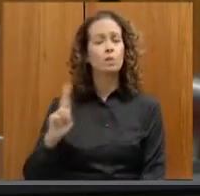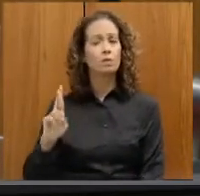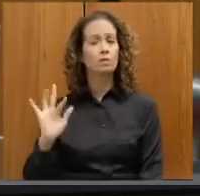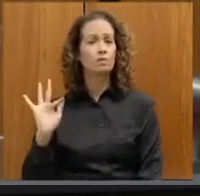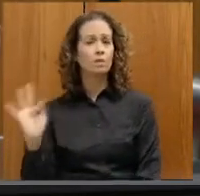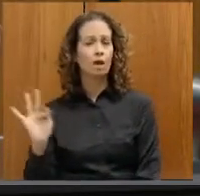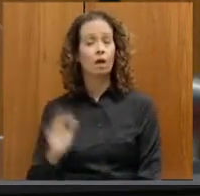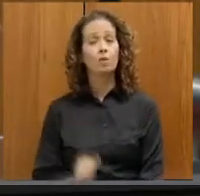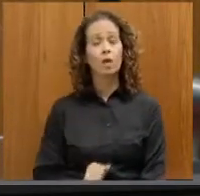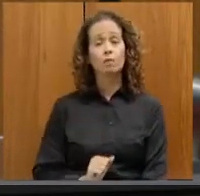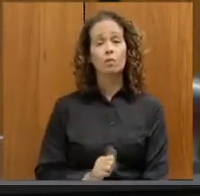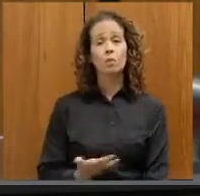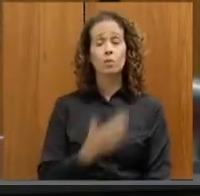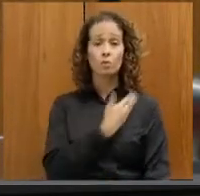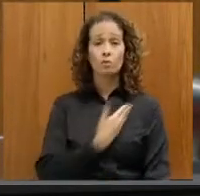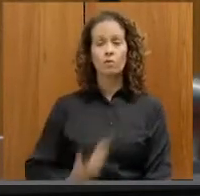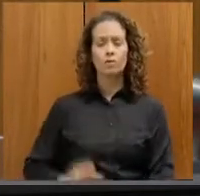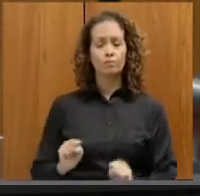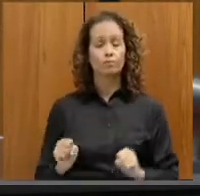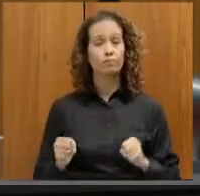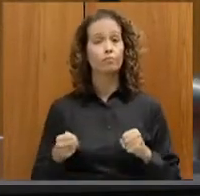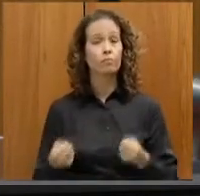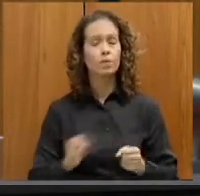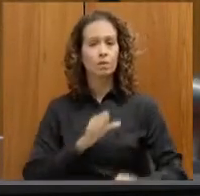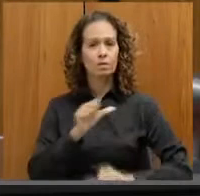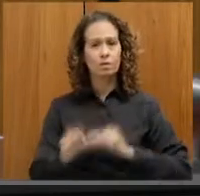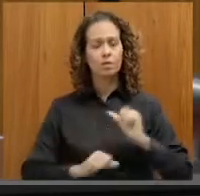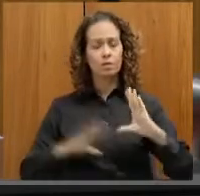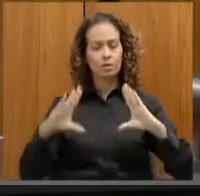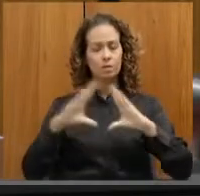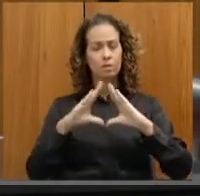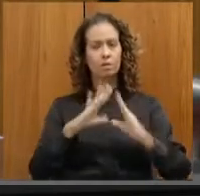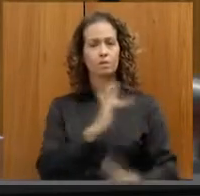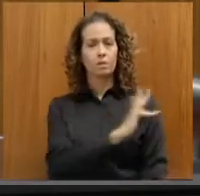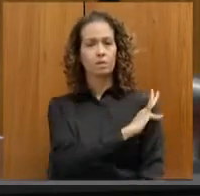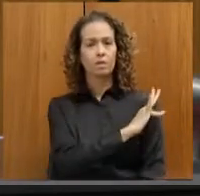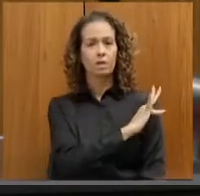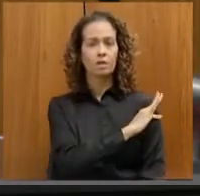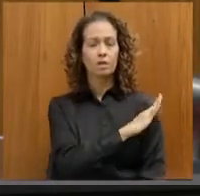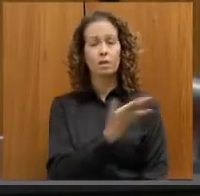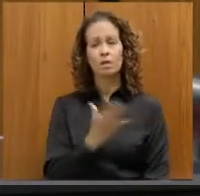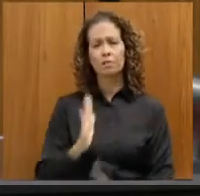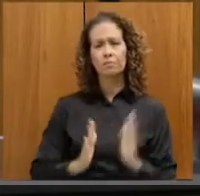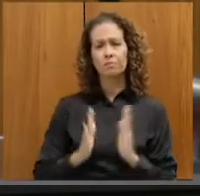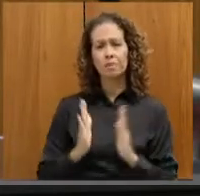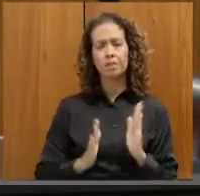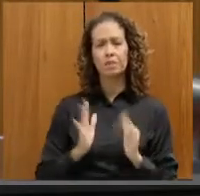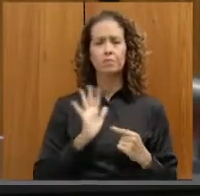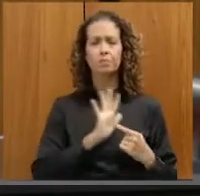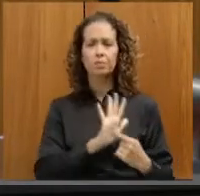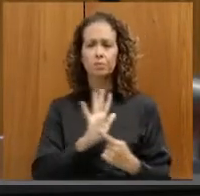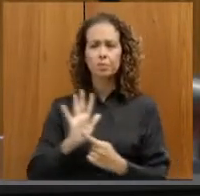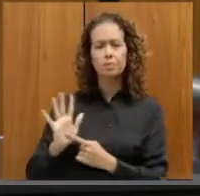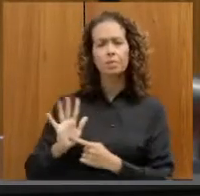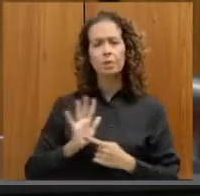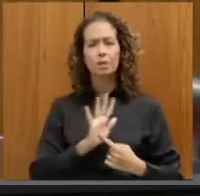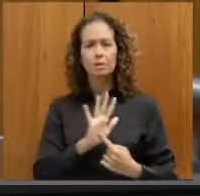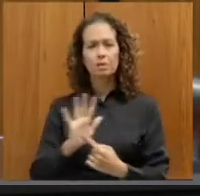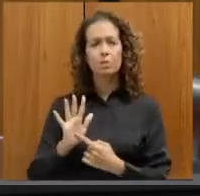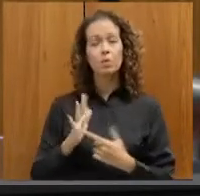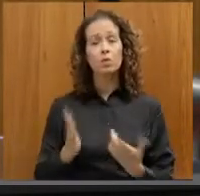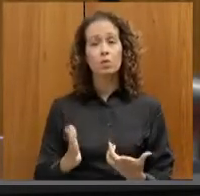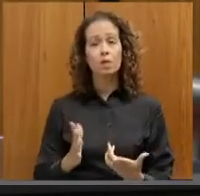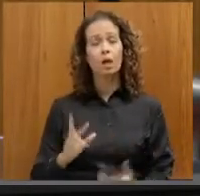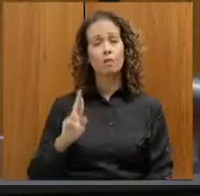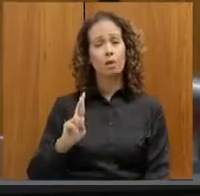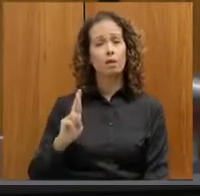esforço do governo em transformar o Assembleia fiscaliza no momento de publicidade e marketing favorável